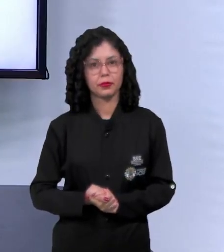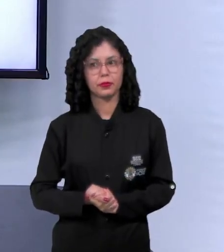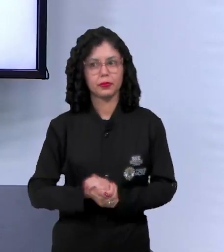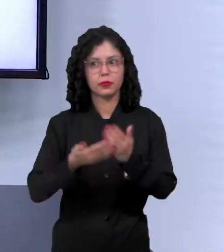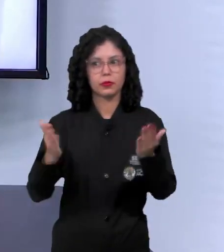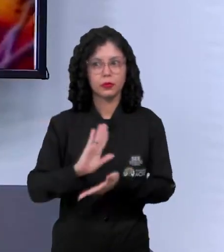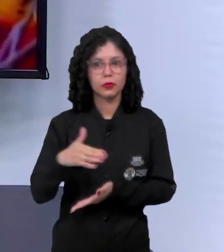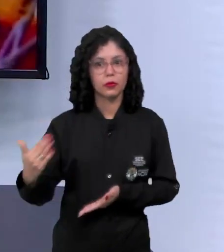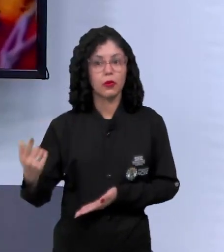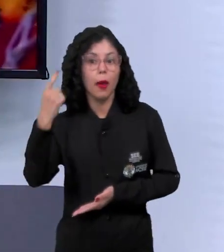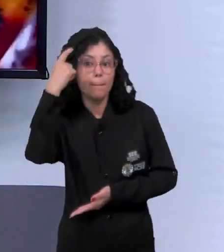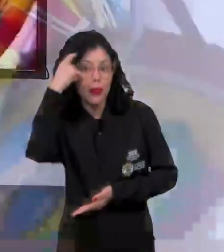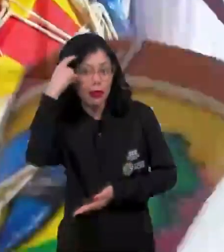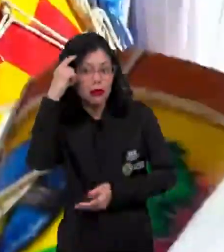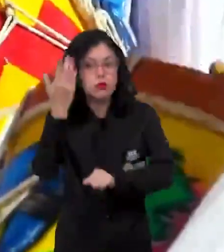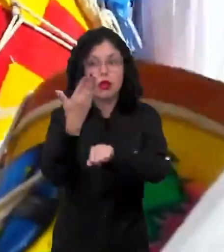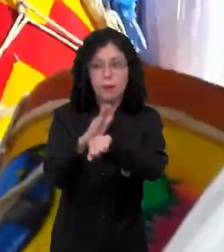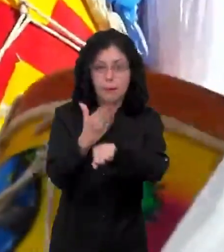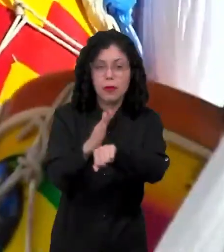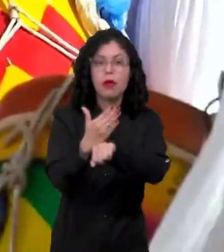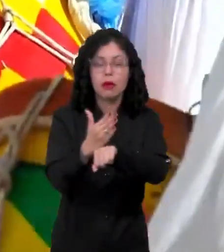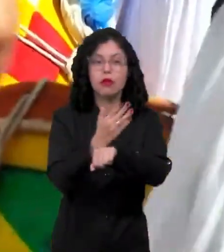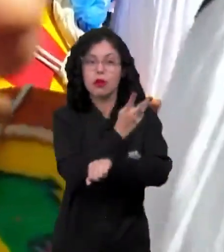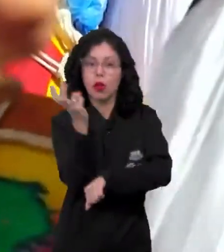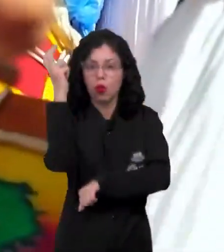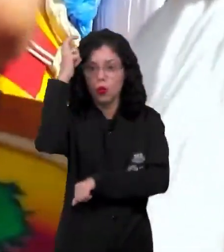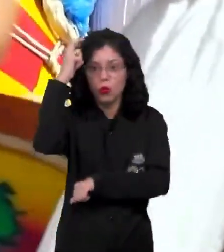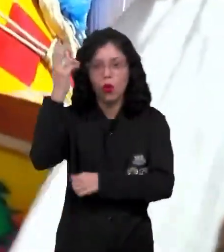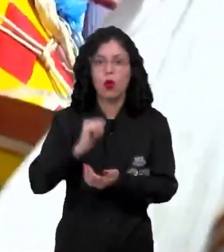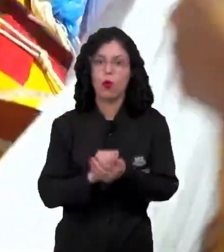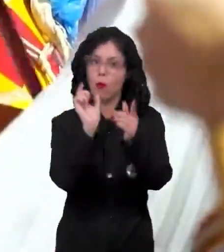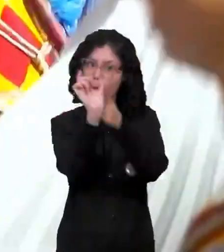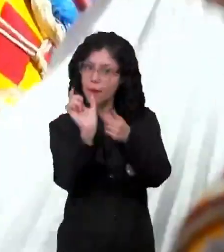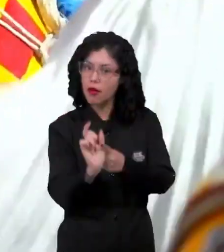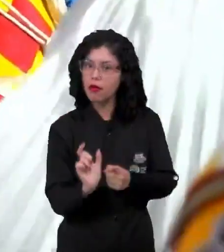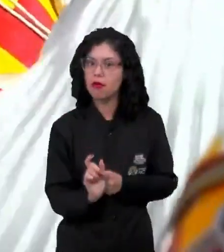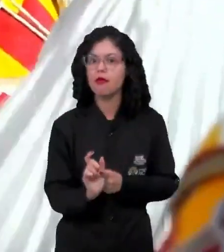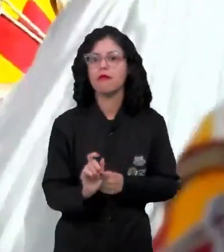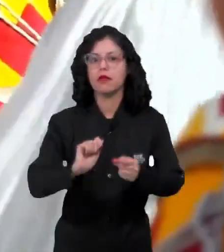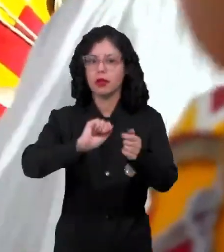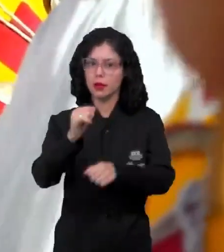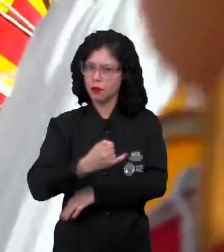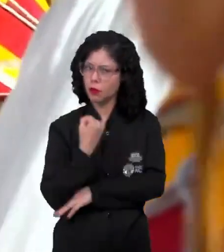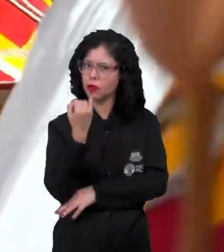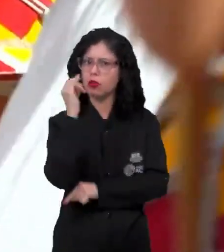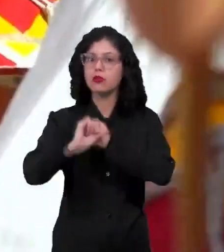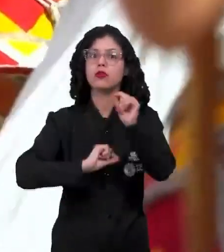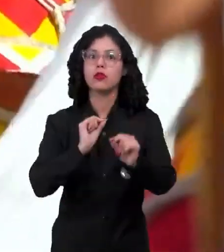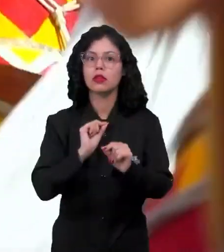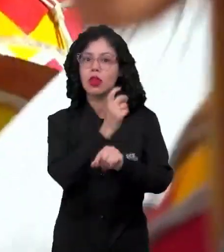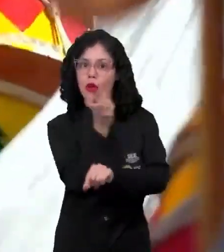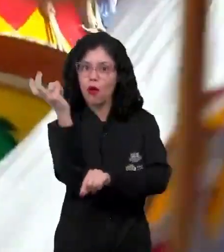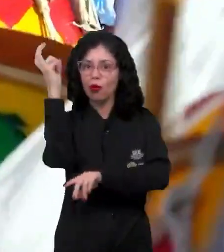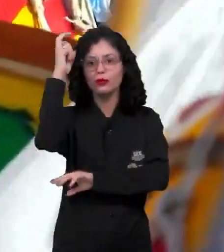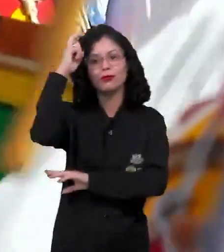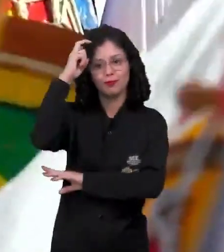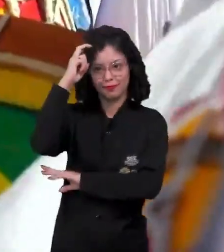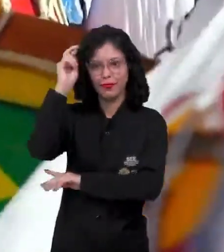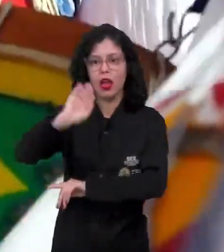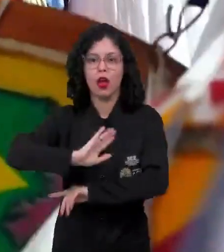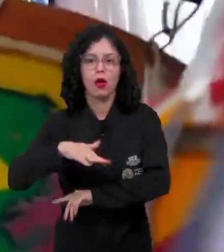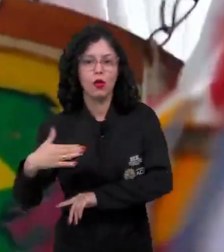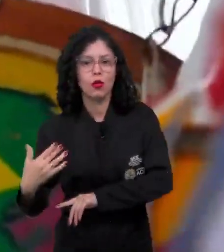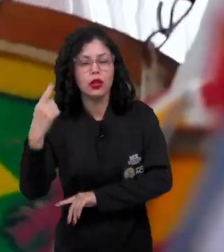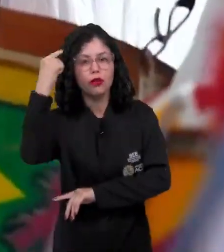Quando nós pensamos em práticas culturais, nós temos uma palavrinha bem chave, que é a palavra cultura. Quando